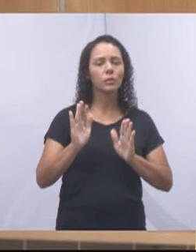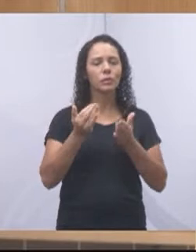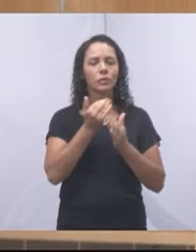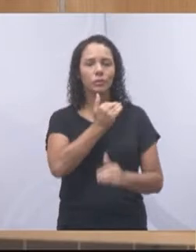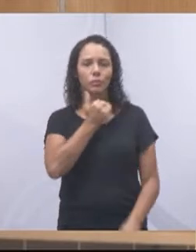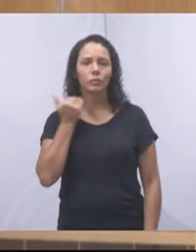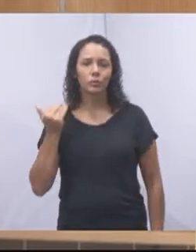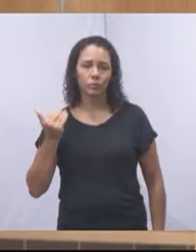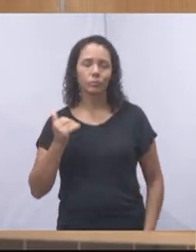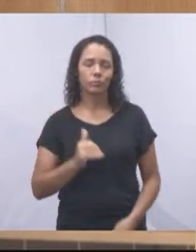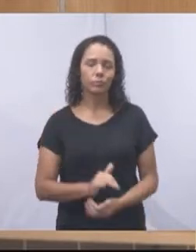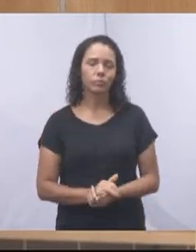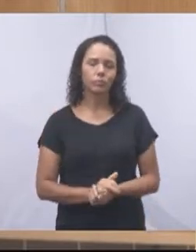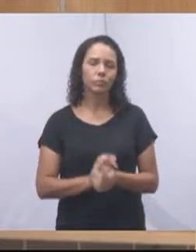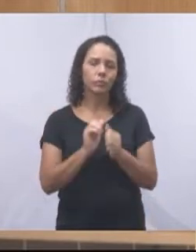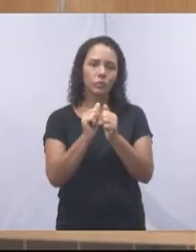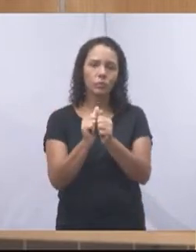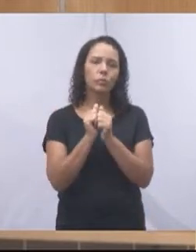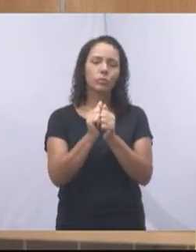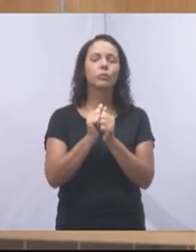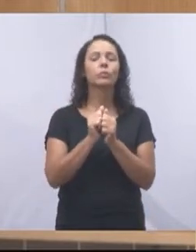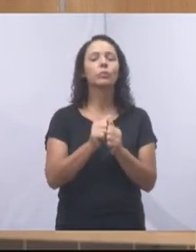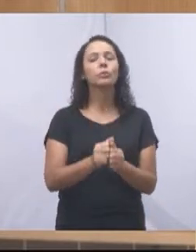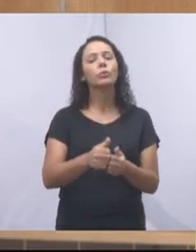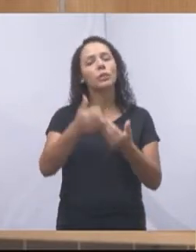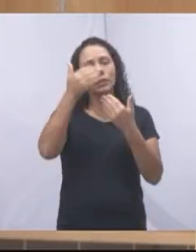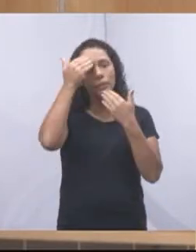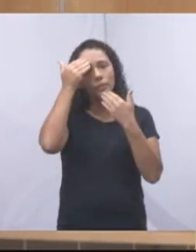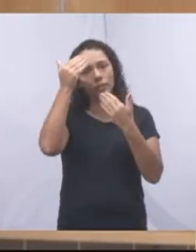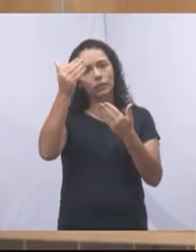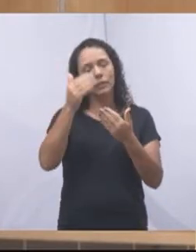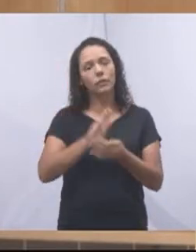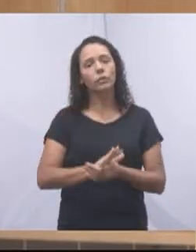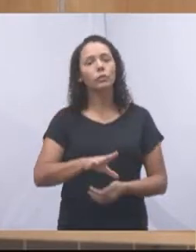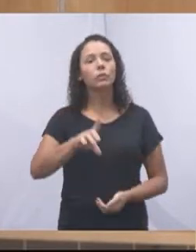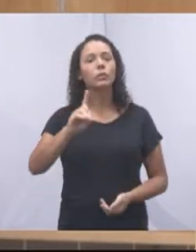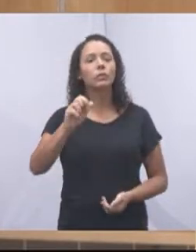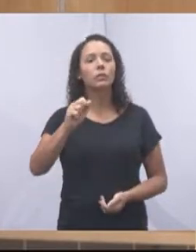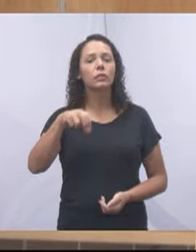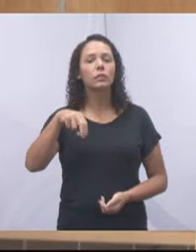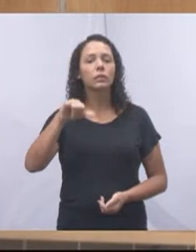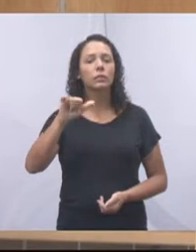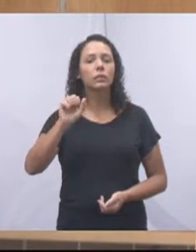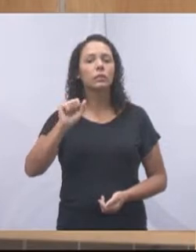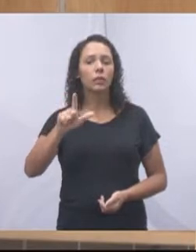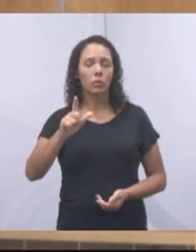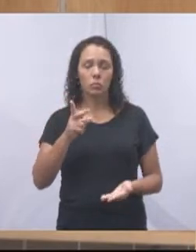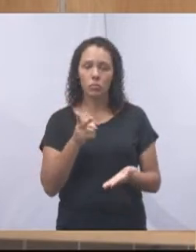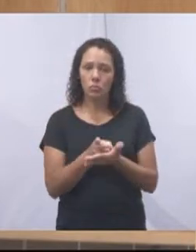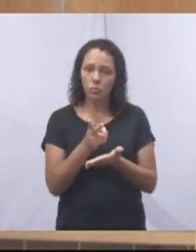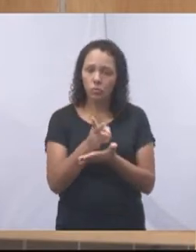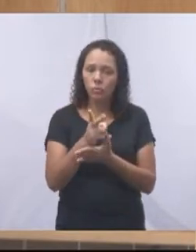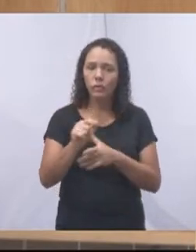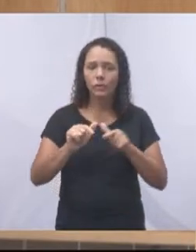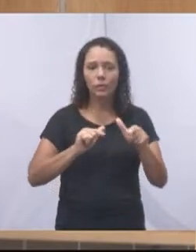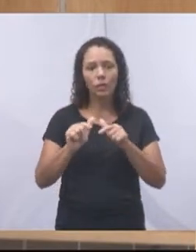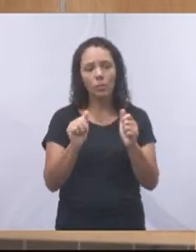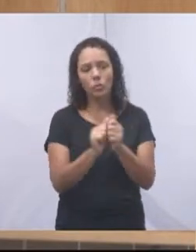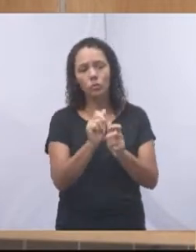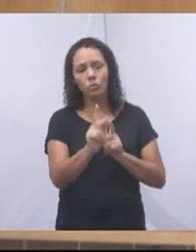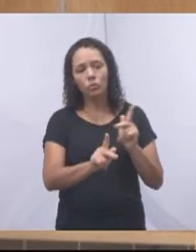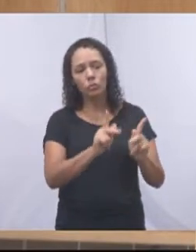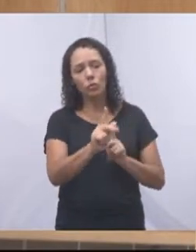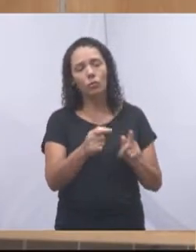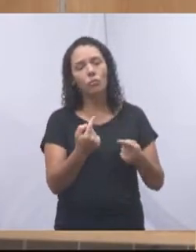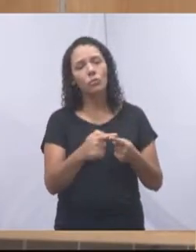aí. E agradeço de coração o Daniel. Continua trabalhando lá para aquele povo que eles merecem um